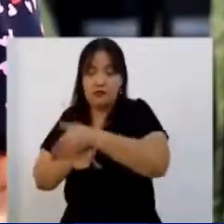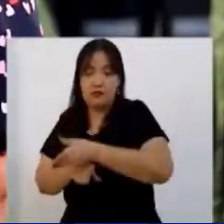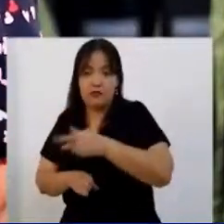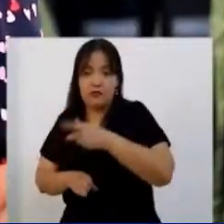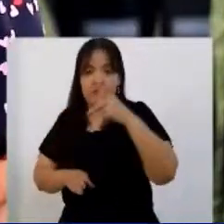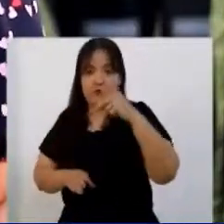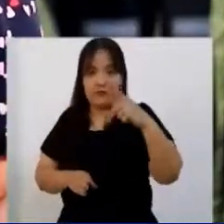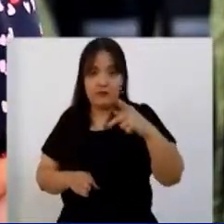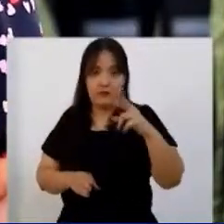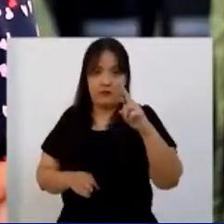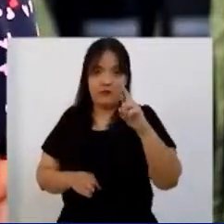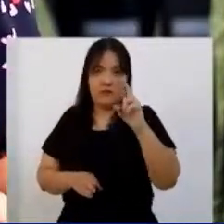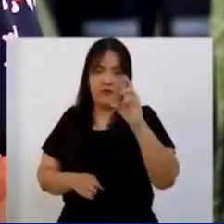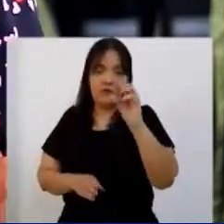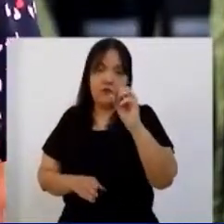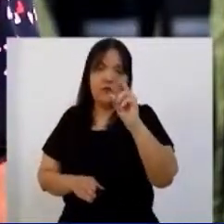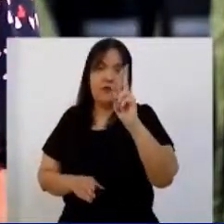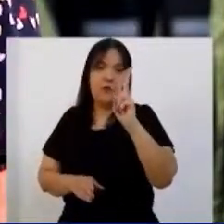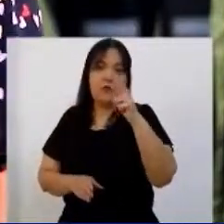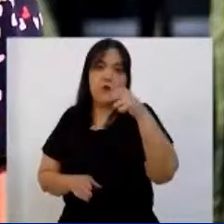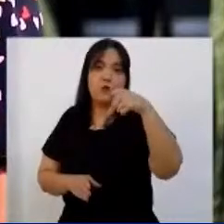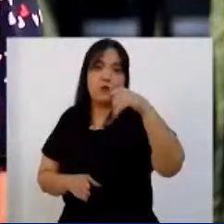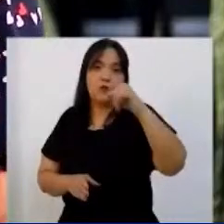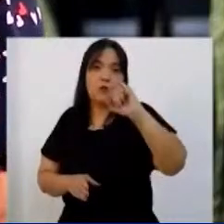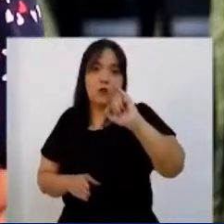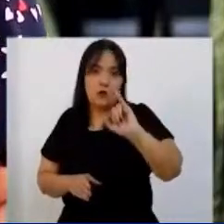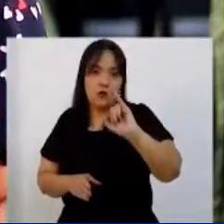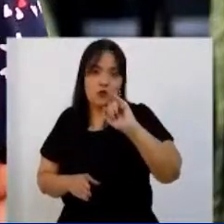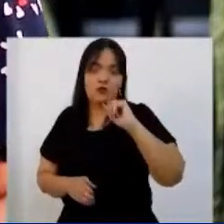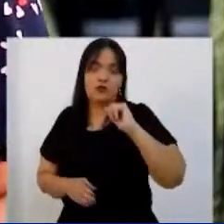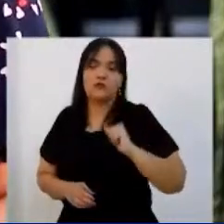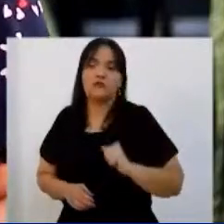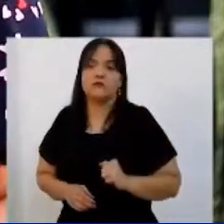como bolsista do ProUni,